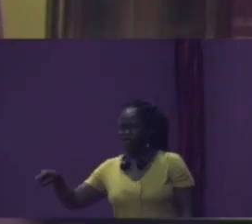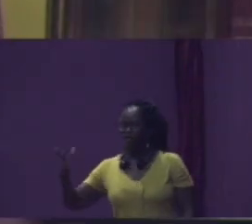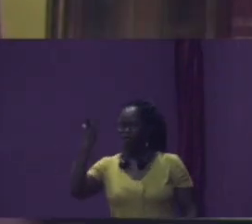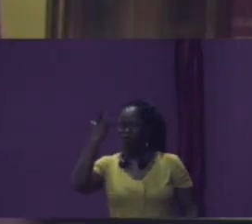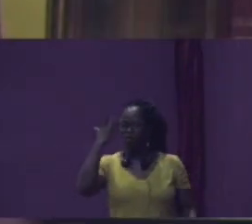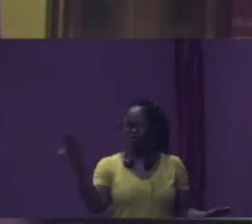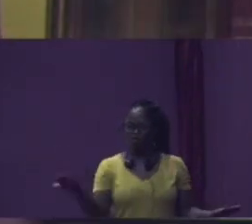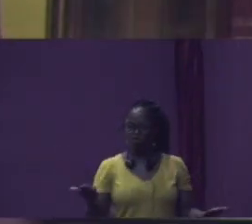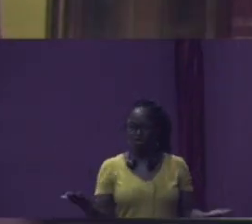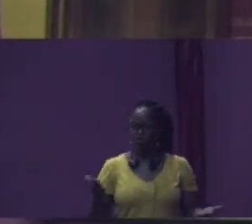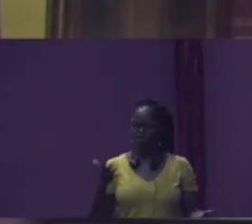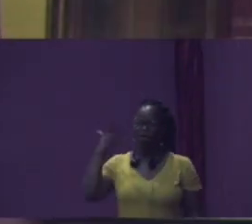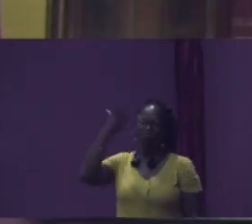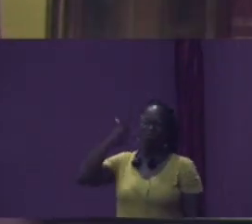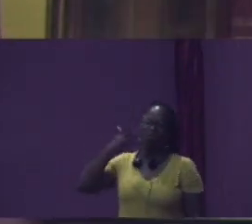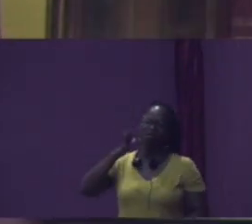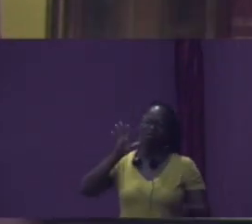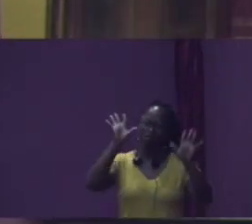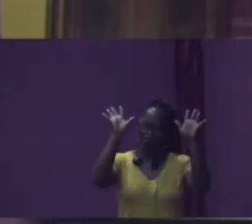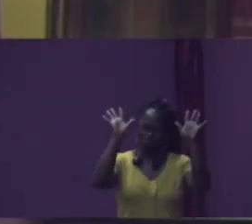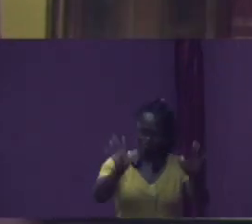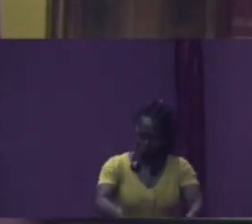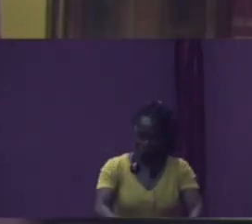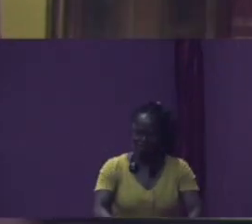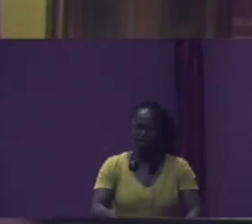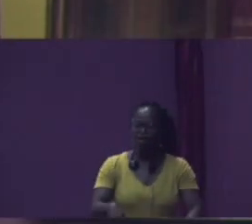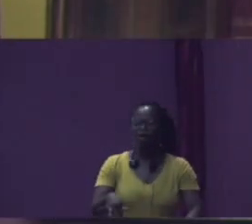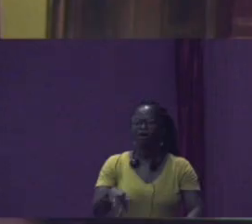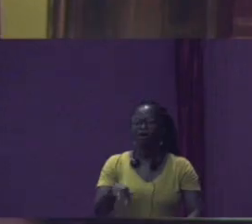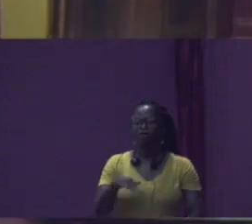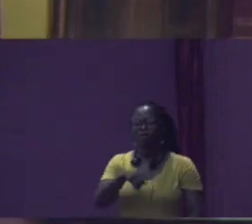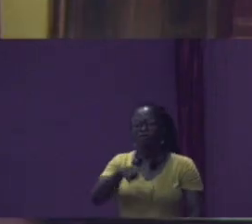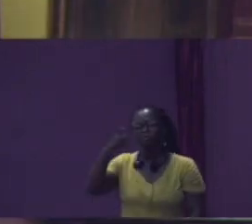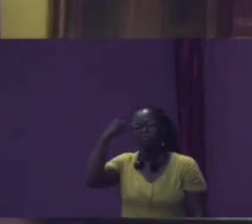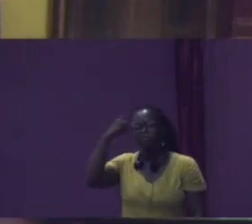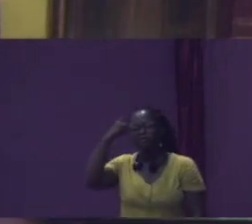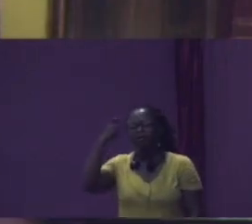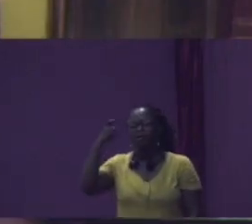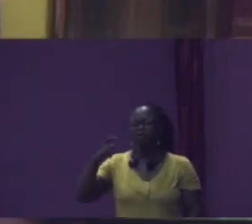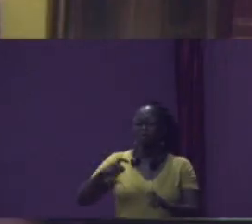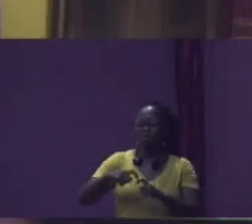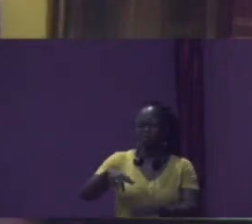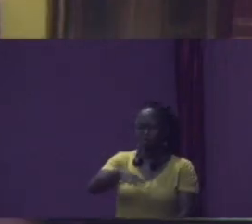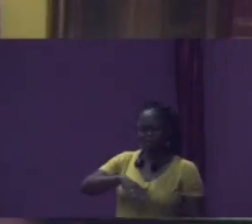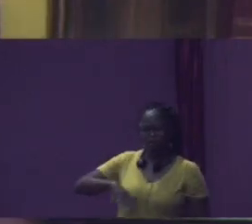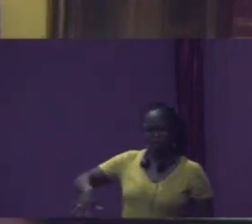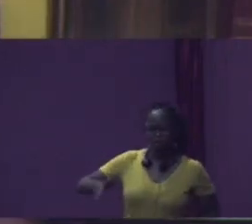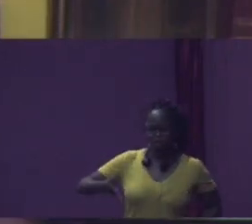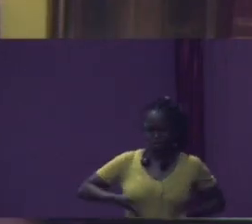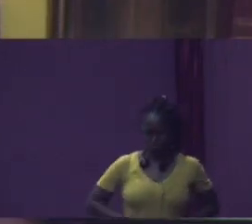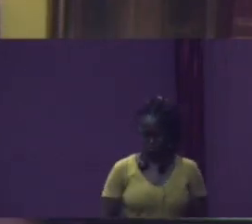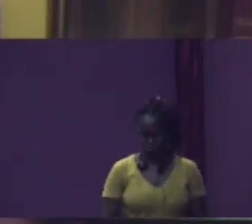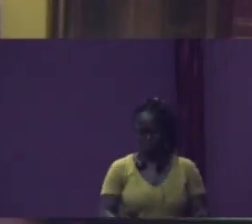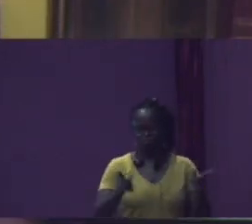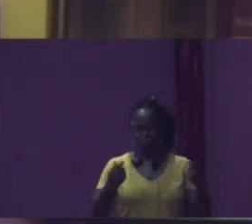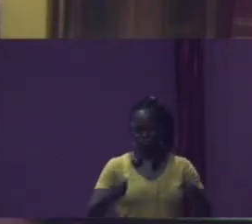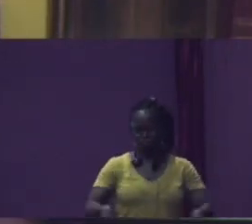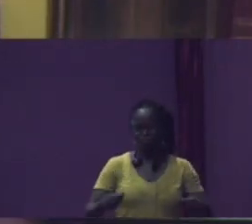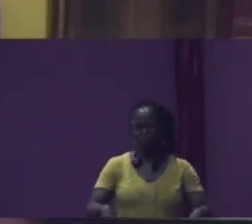fecha também este evento, né? E é legal pensar que a medicalização do parto também precisa ser